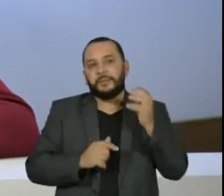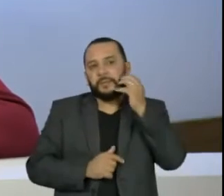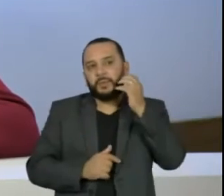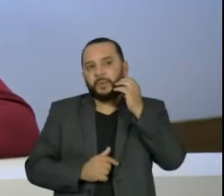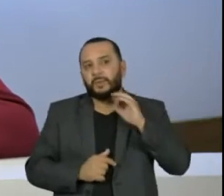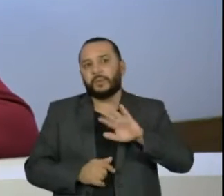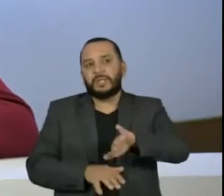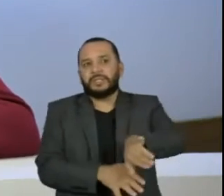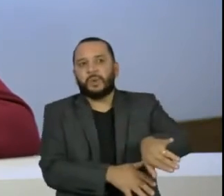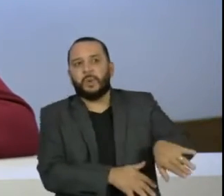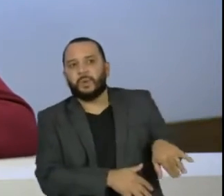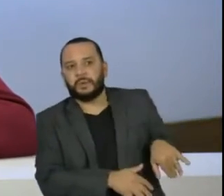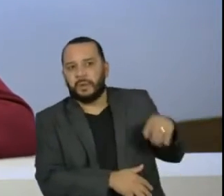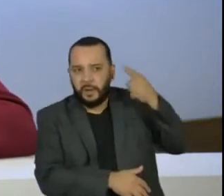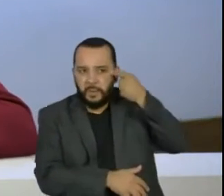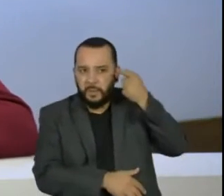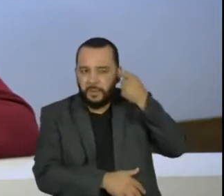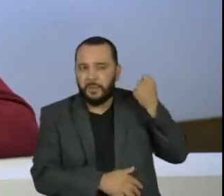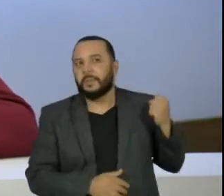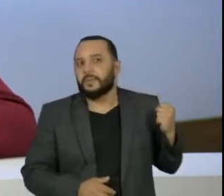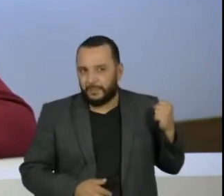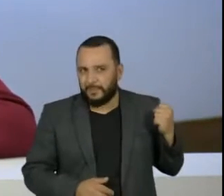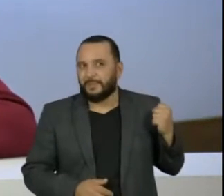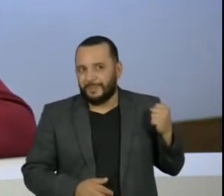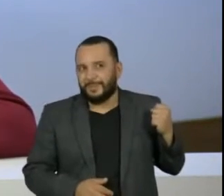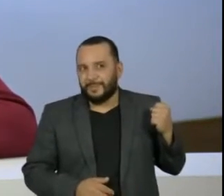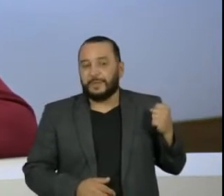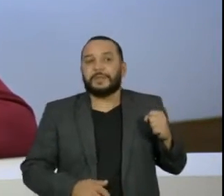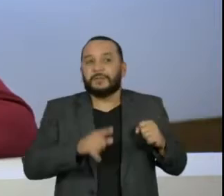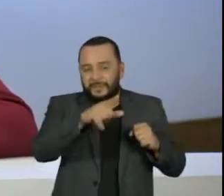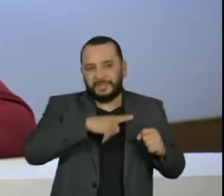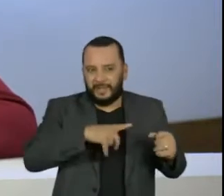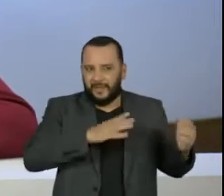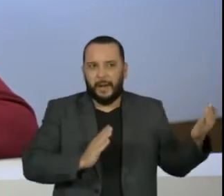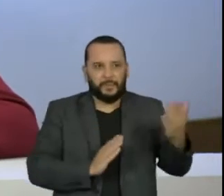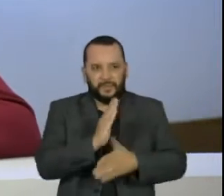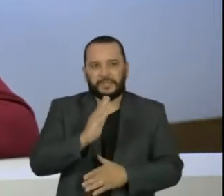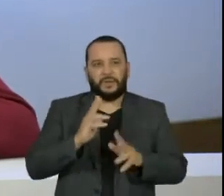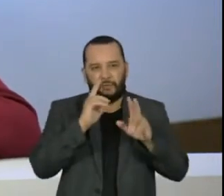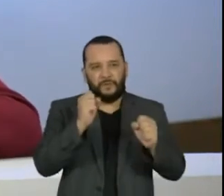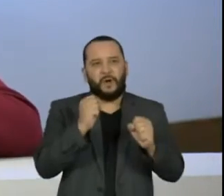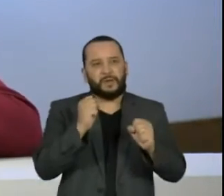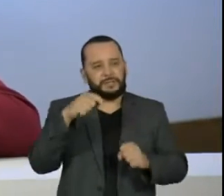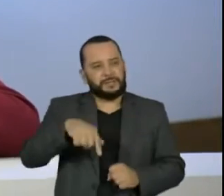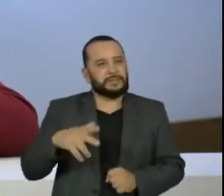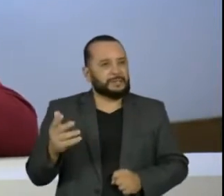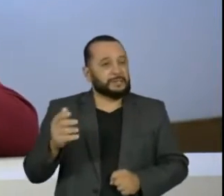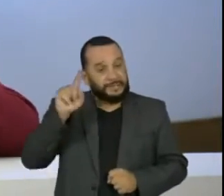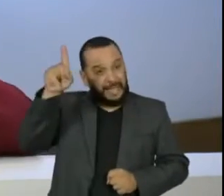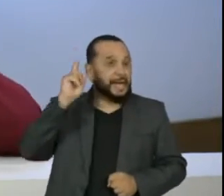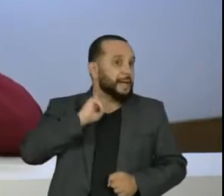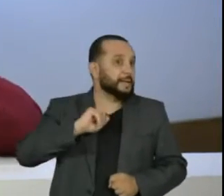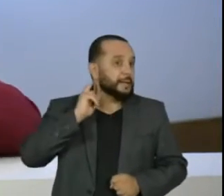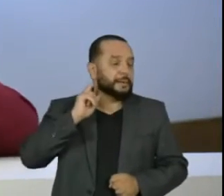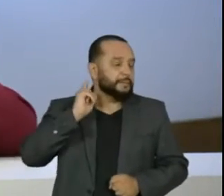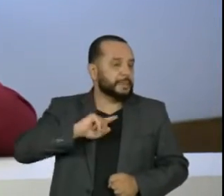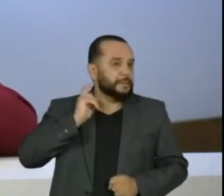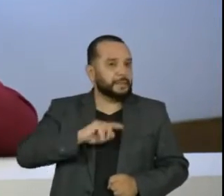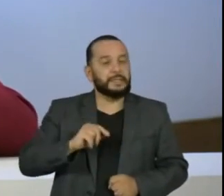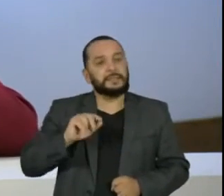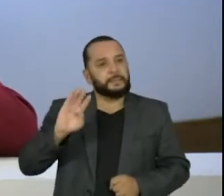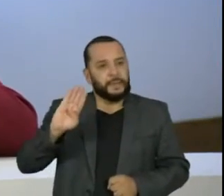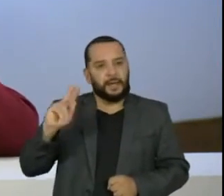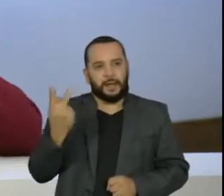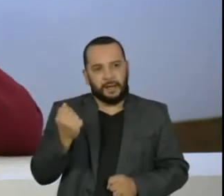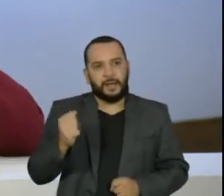Bruno Covas na campanha e o senhor, pelo contrário, tem uma aprovação alta, foi reeleito. Como que o senhor vê essa diferença entre